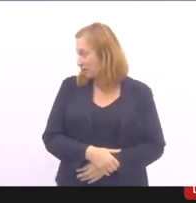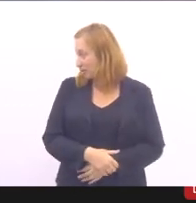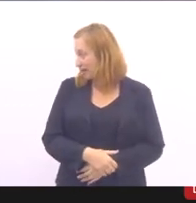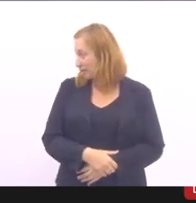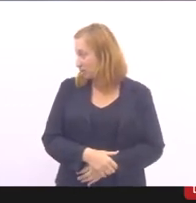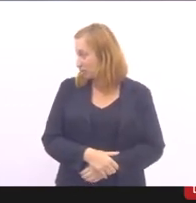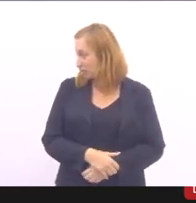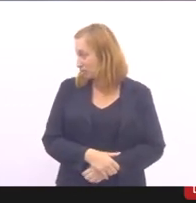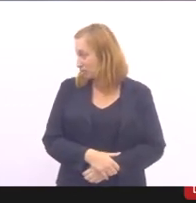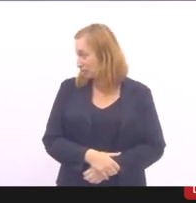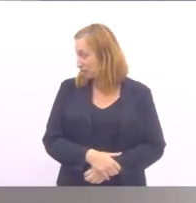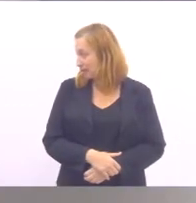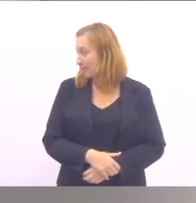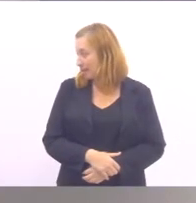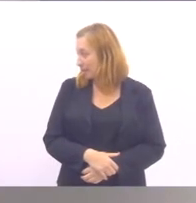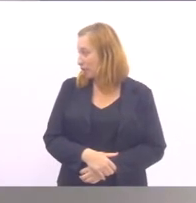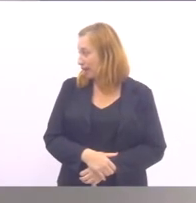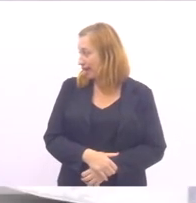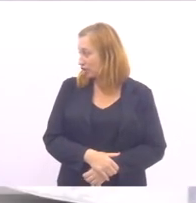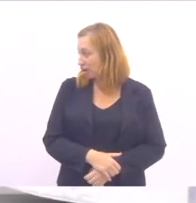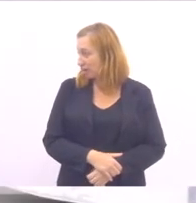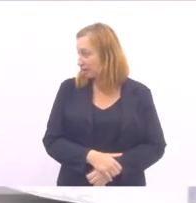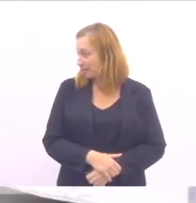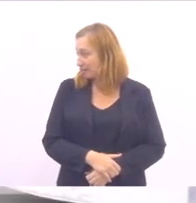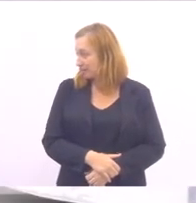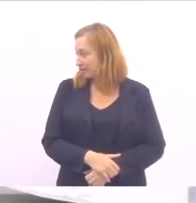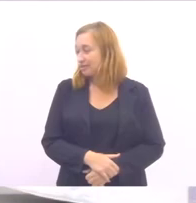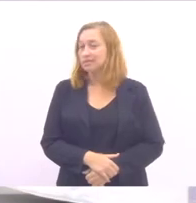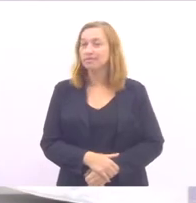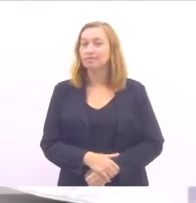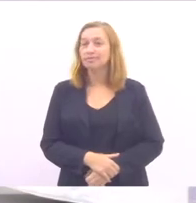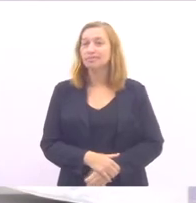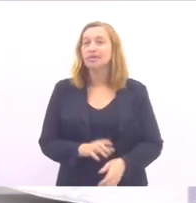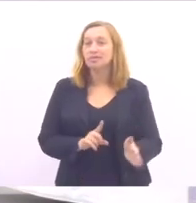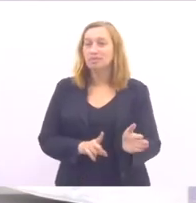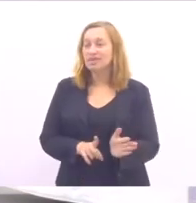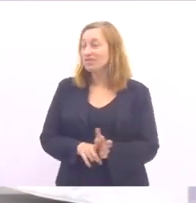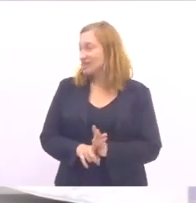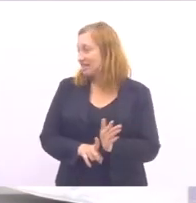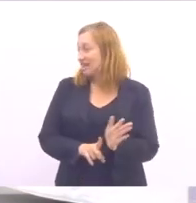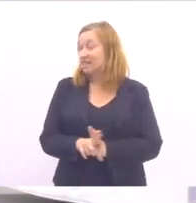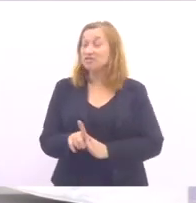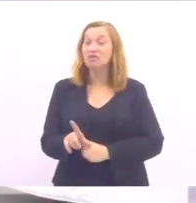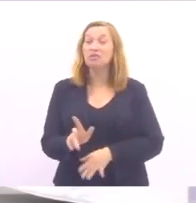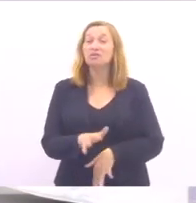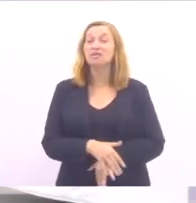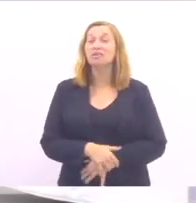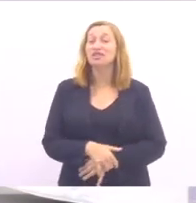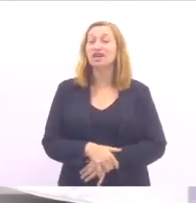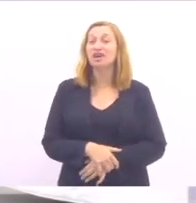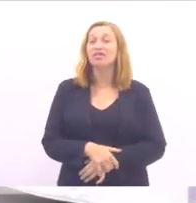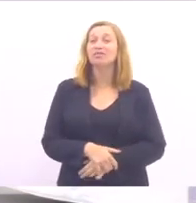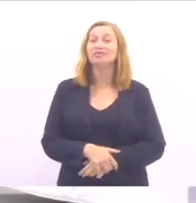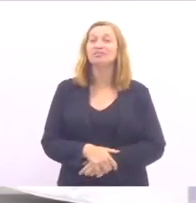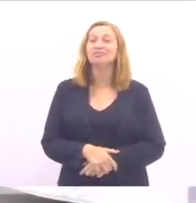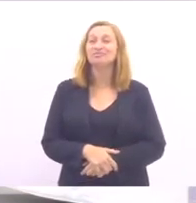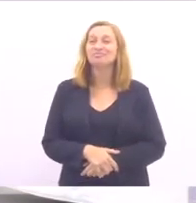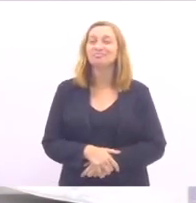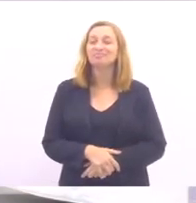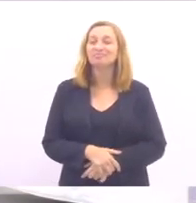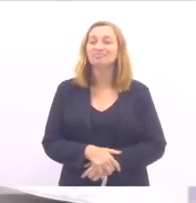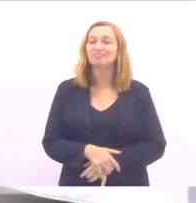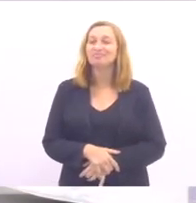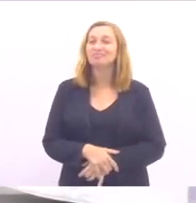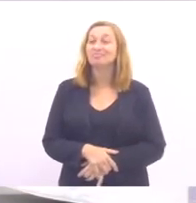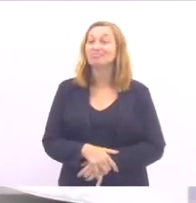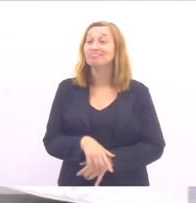também. Doutora Patrícia, deixa eu lhe fazer uma pergunta. Pois não. Vocês, do grupo